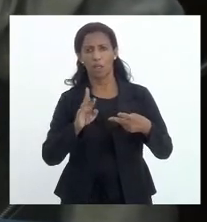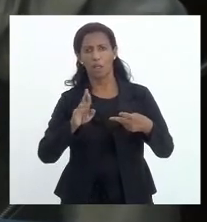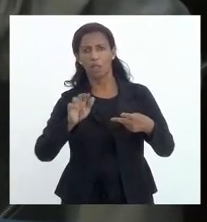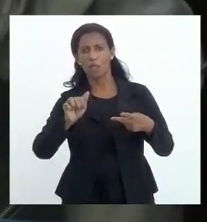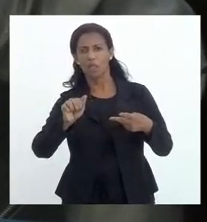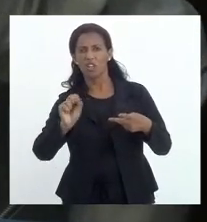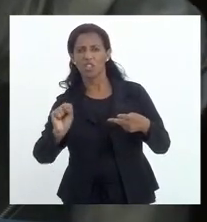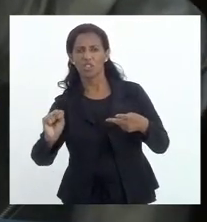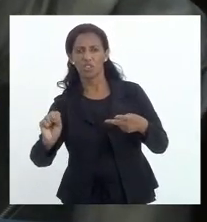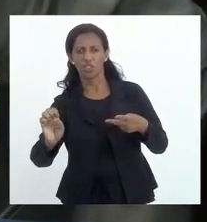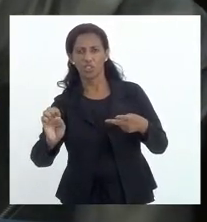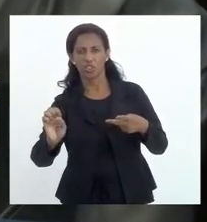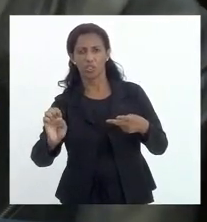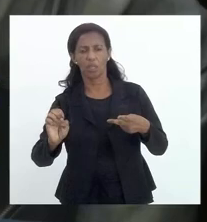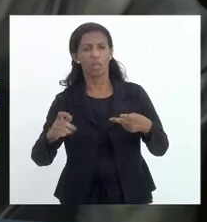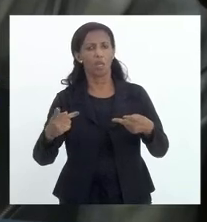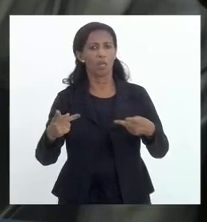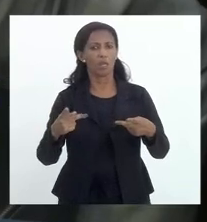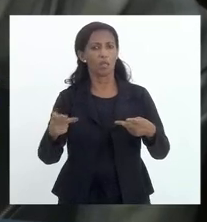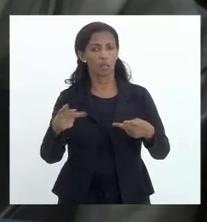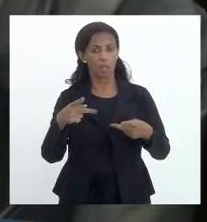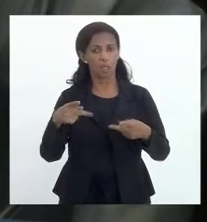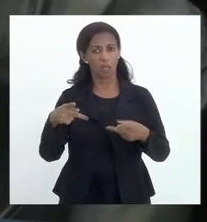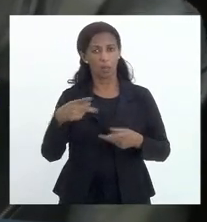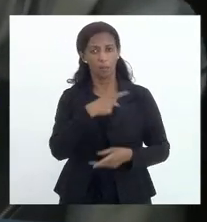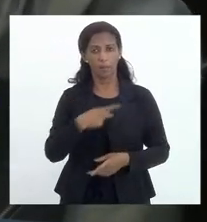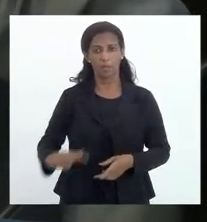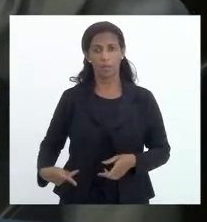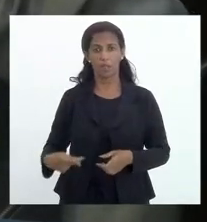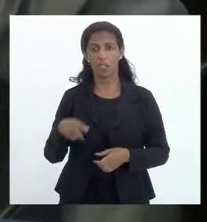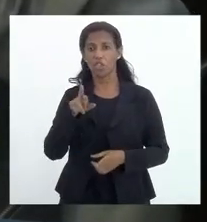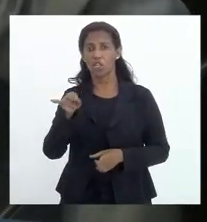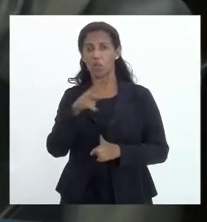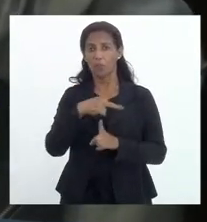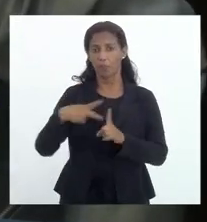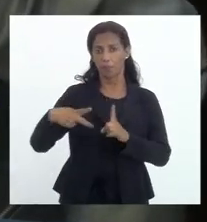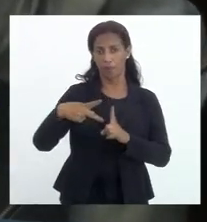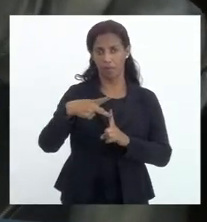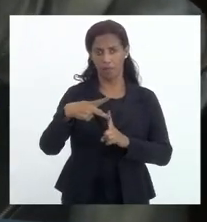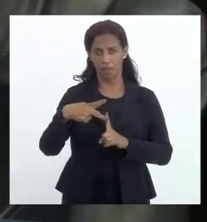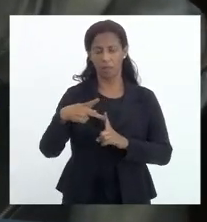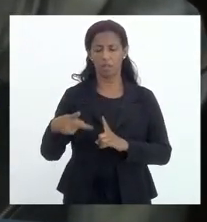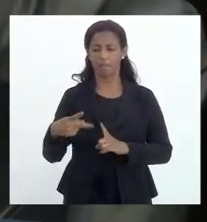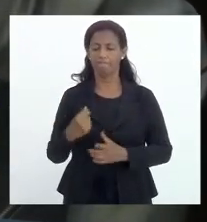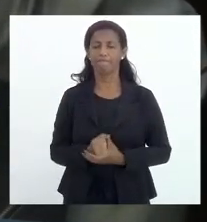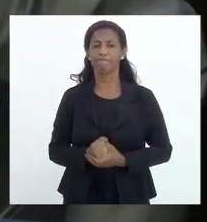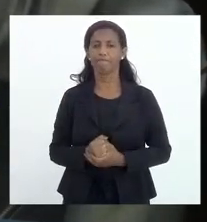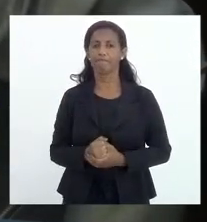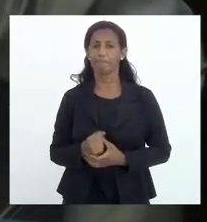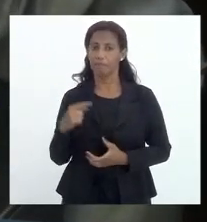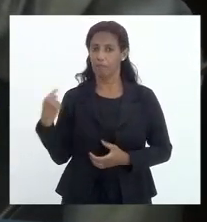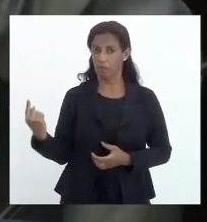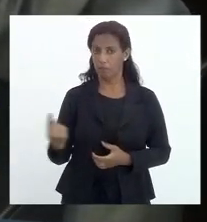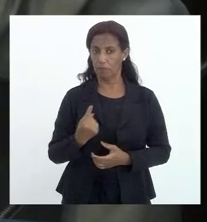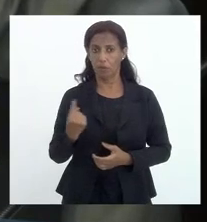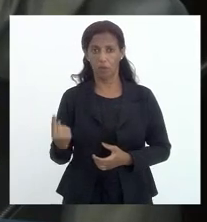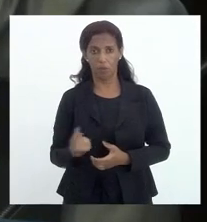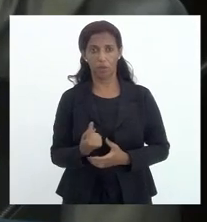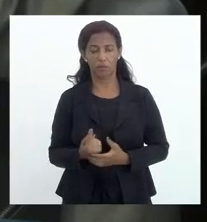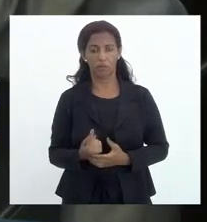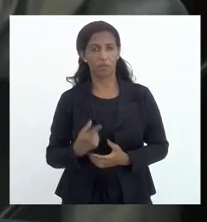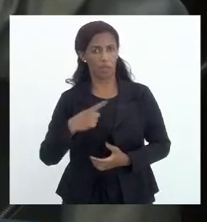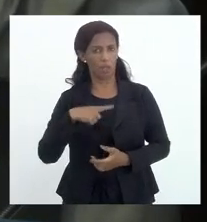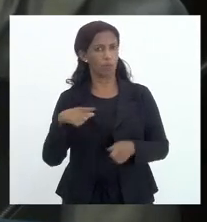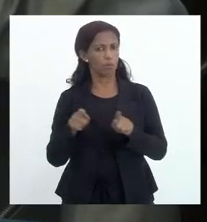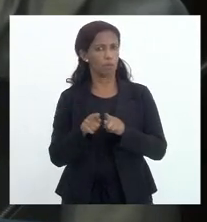tranche está aqui o presidente do Rio Previdência, o Sérgio Aureliano, Nós estamos, obviamente, que eu